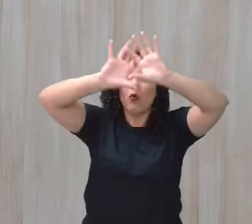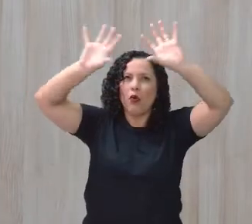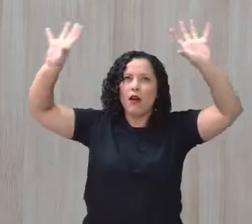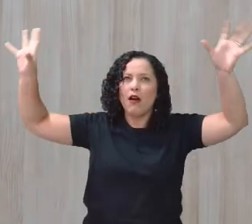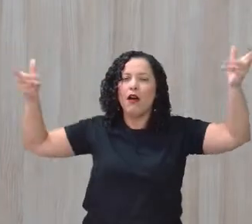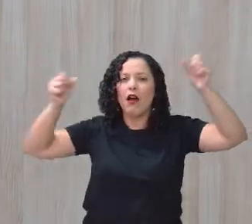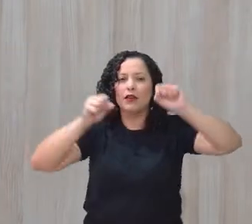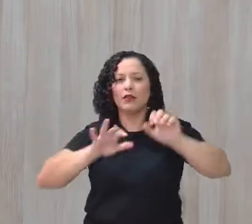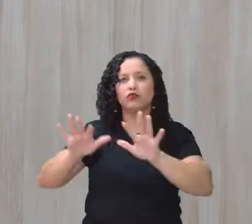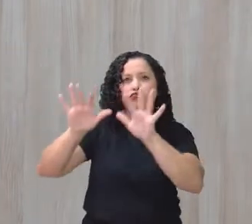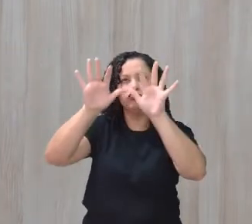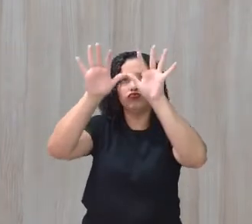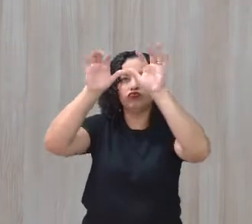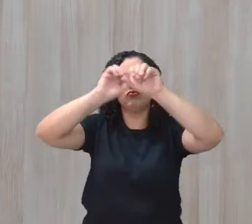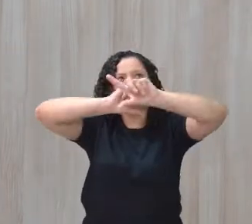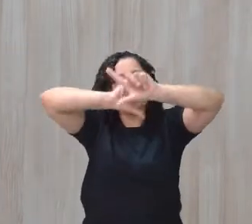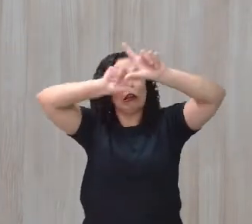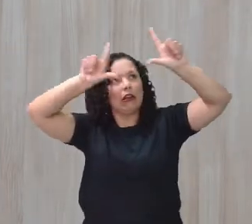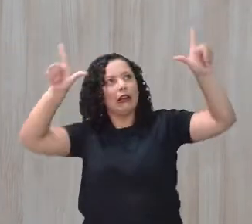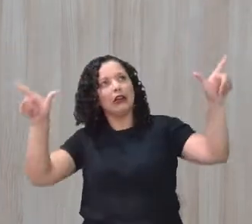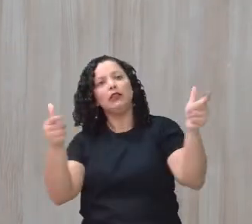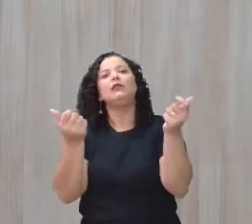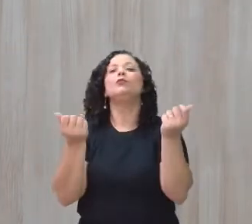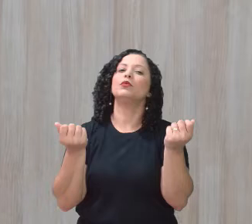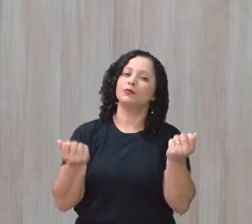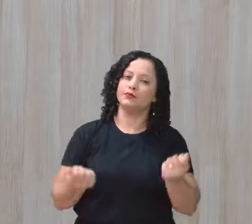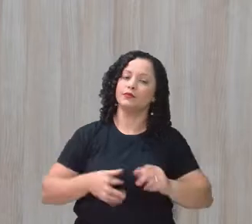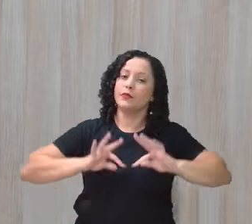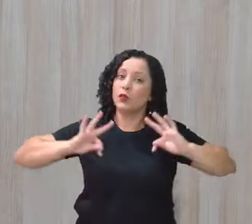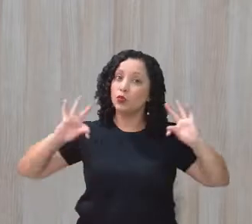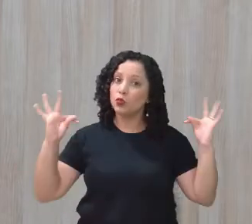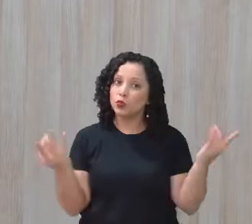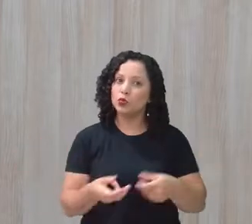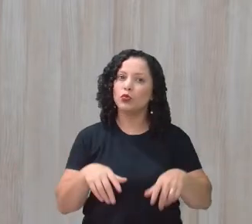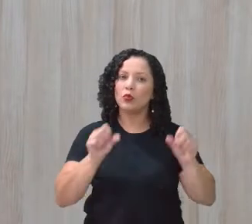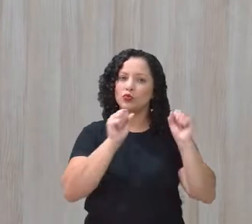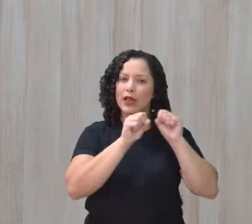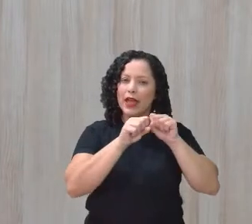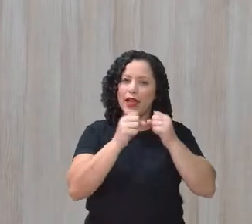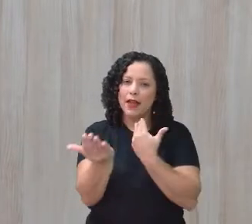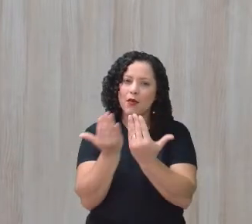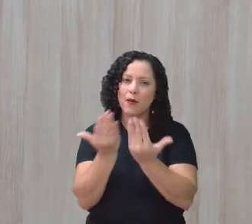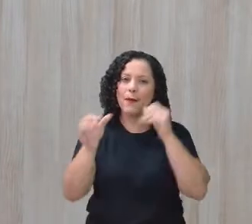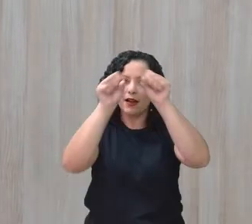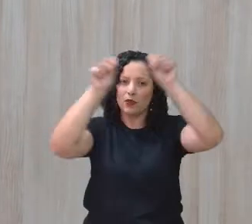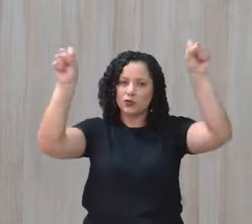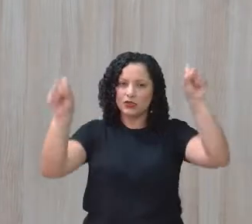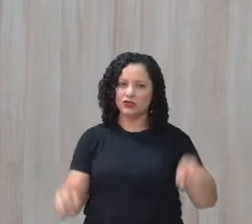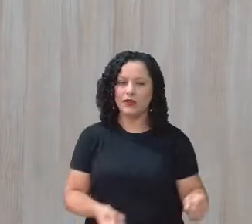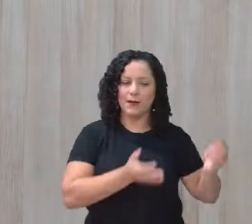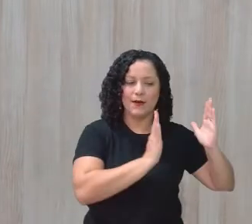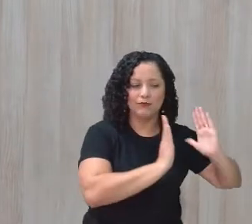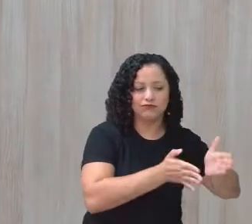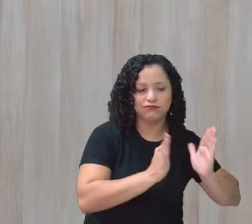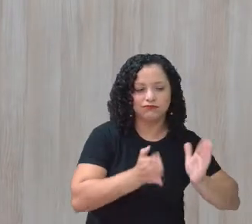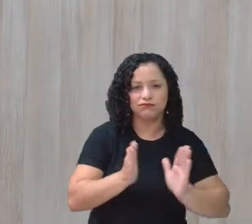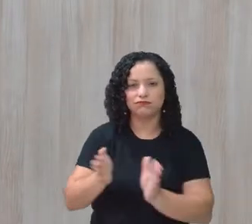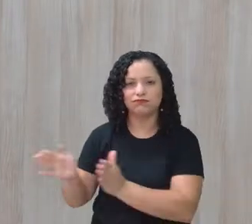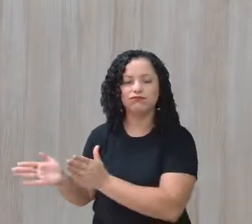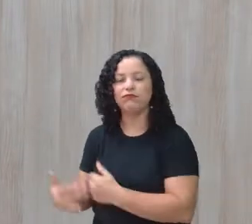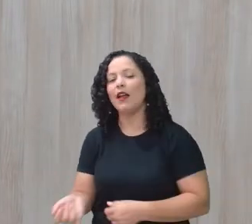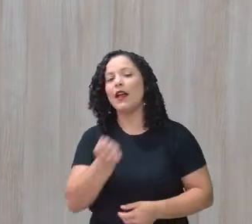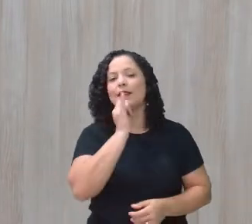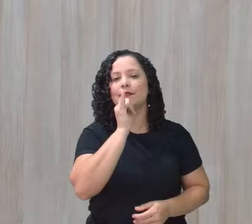que pensar no todo. Por isso a palavra ecossistema. É um sistema, a relação, né? Muitas vezes o